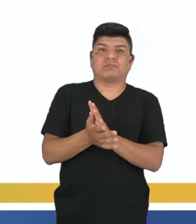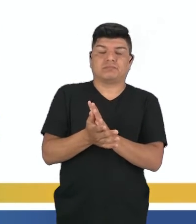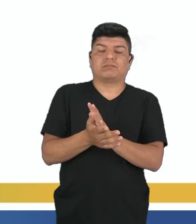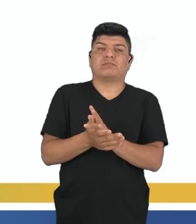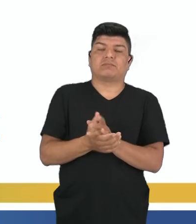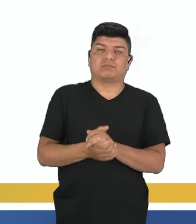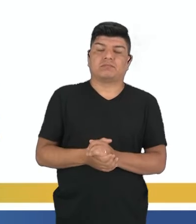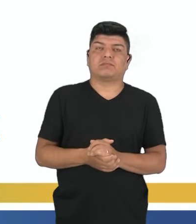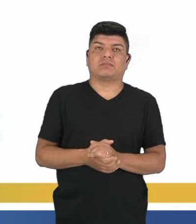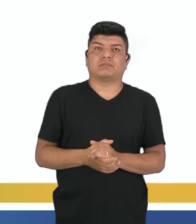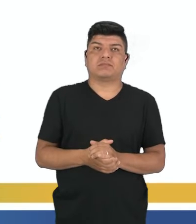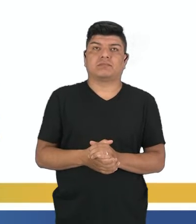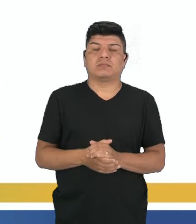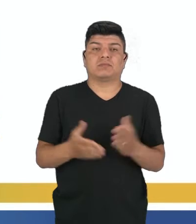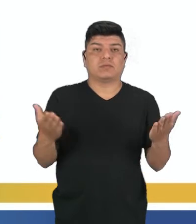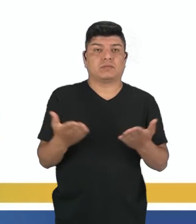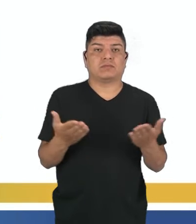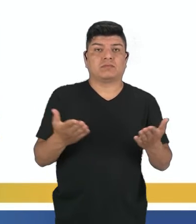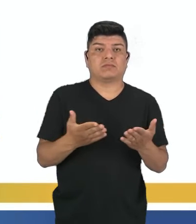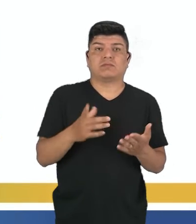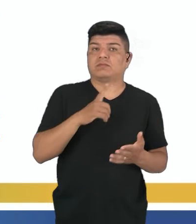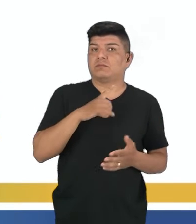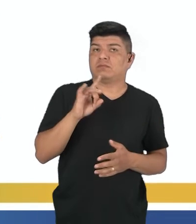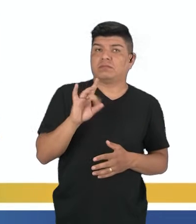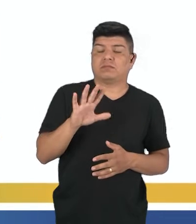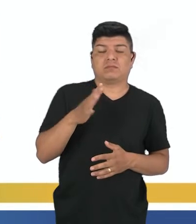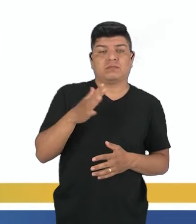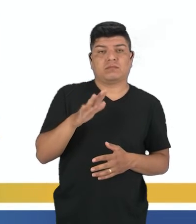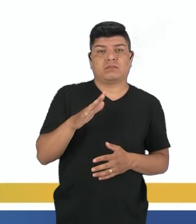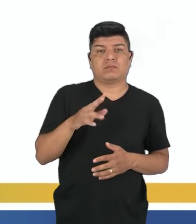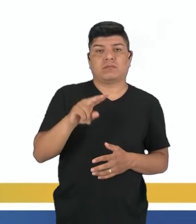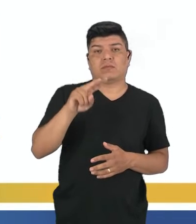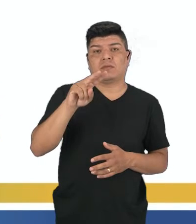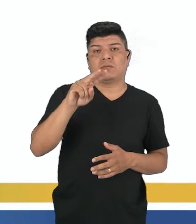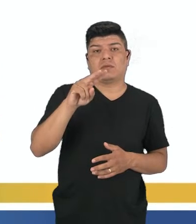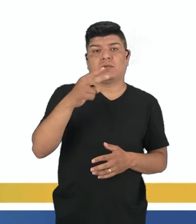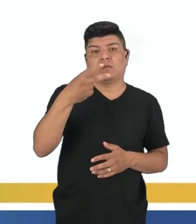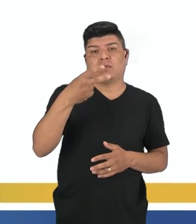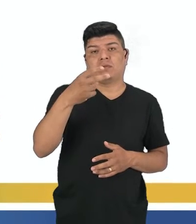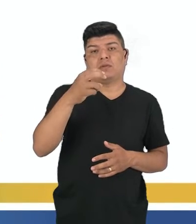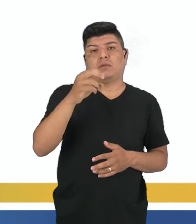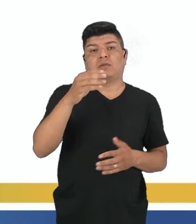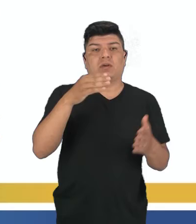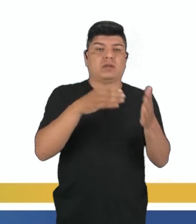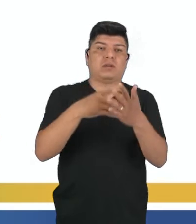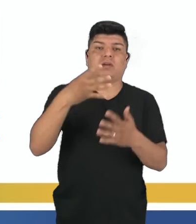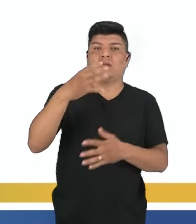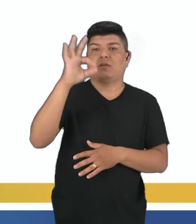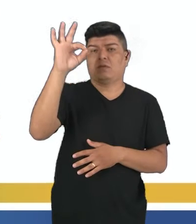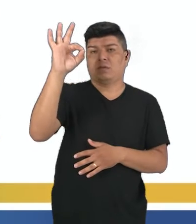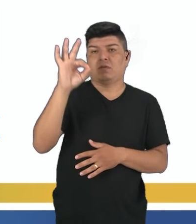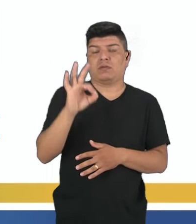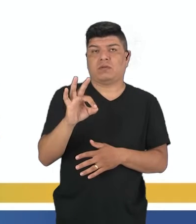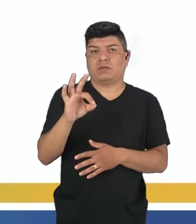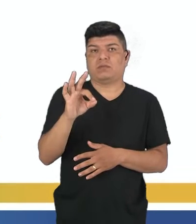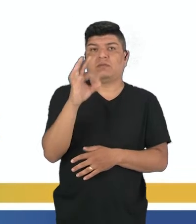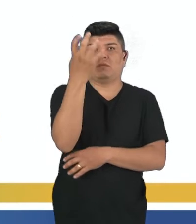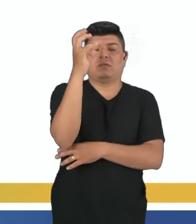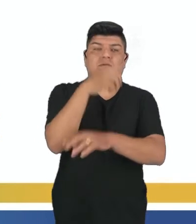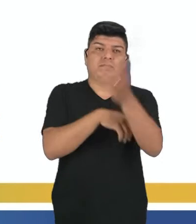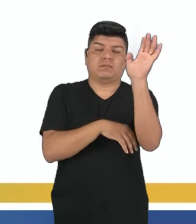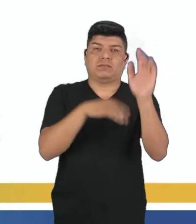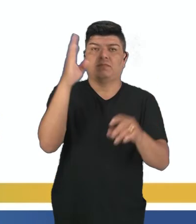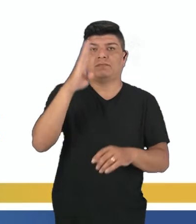toda desmatada. E hoje existe apenas em torno de 2 a 4% de Mata Atlântica no